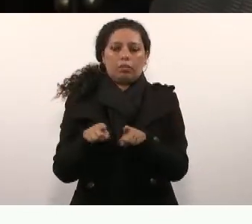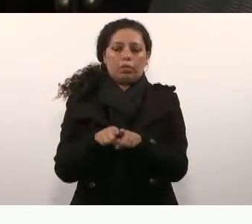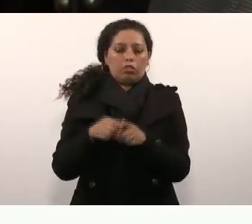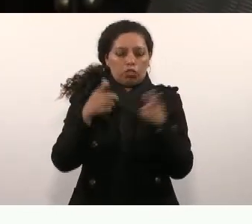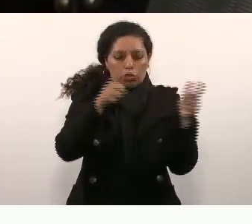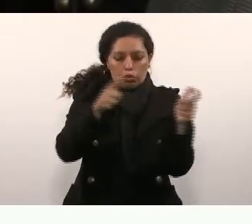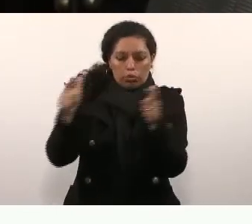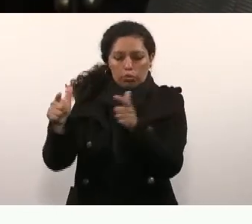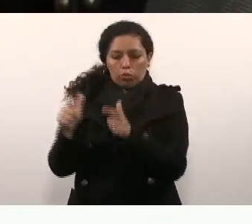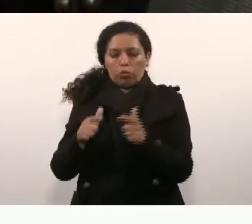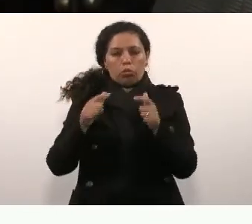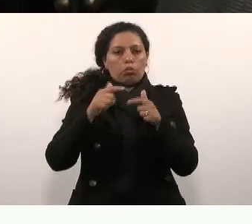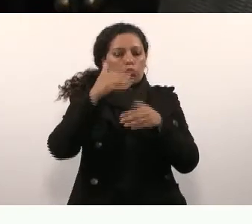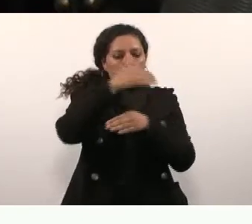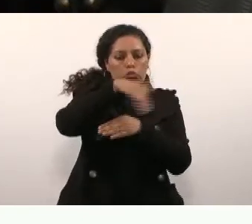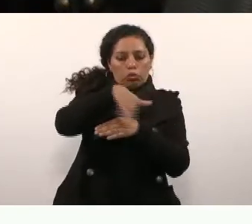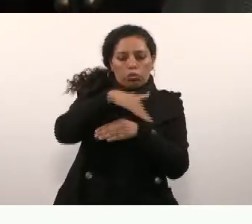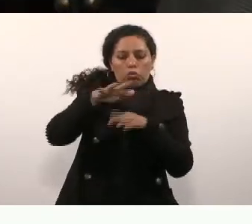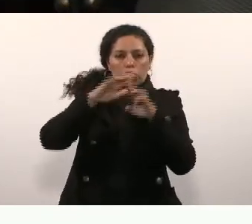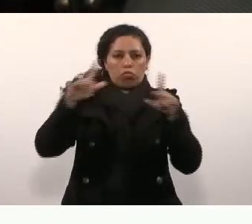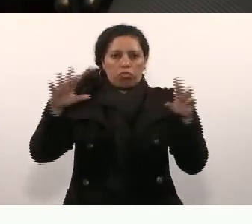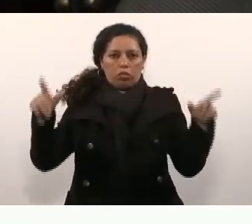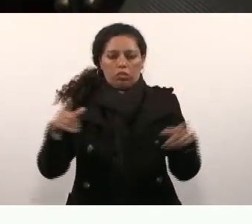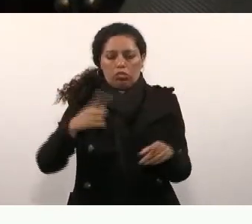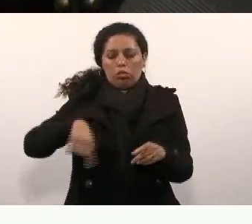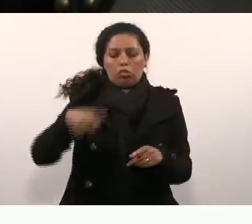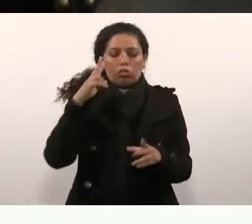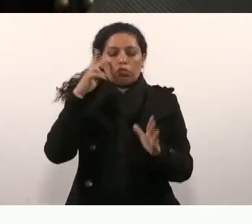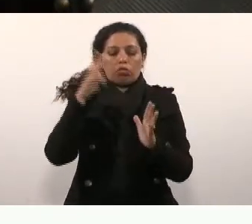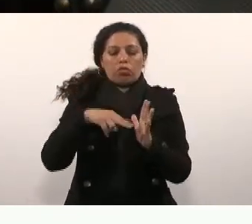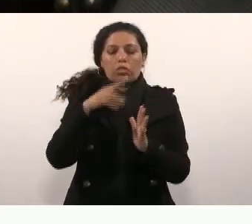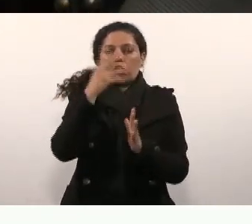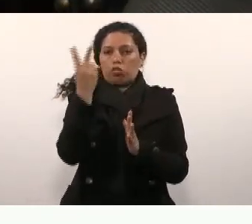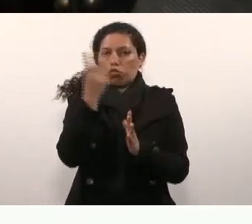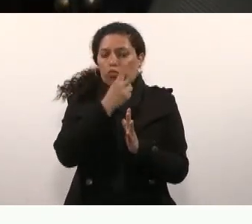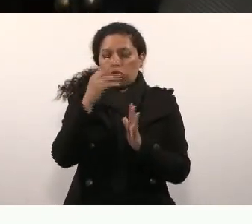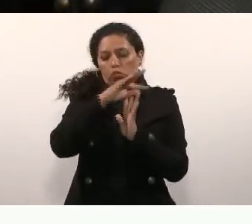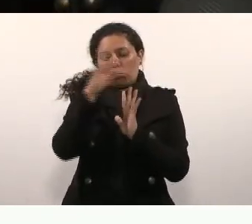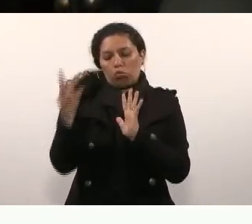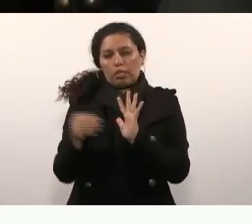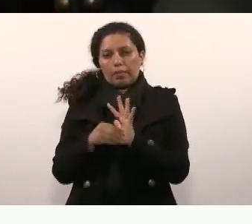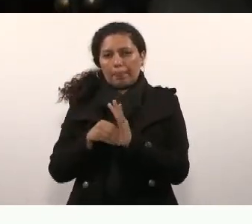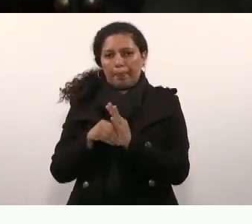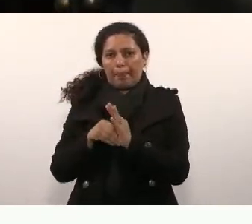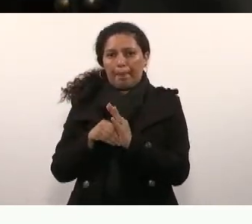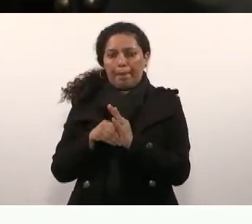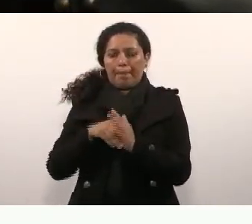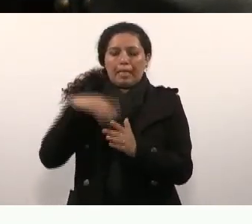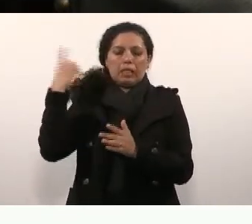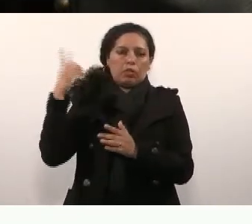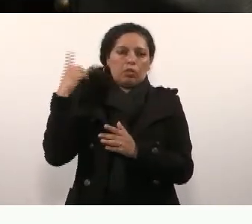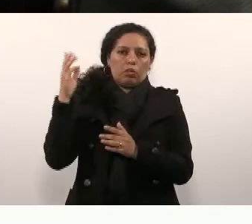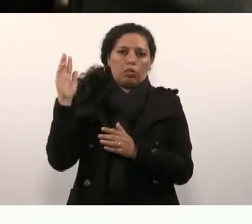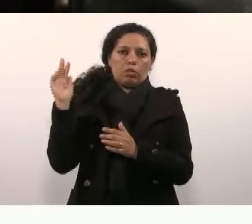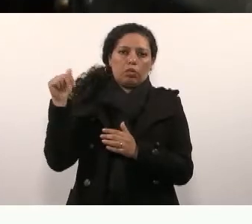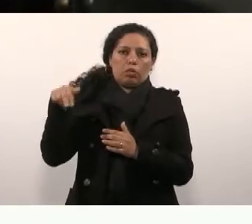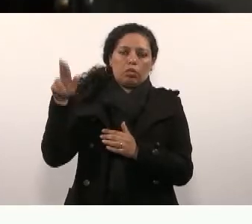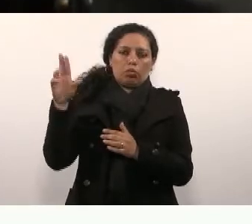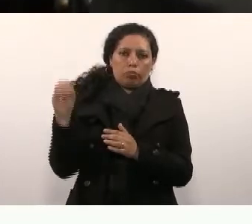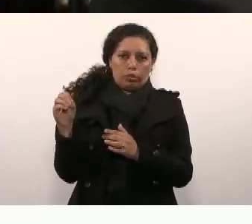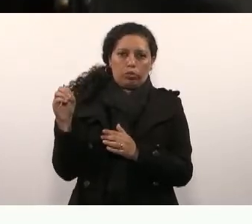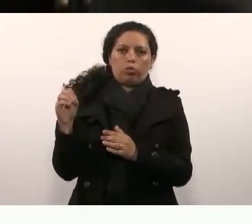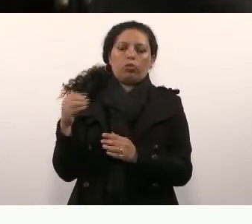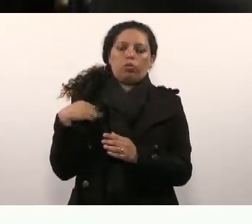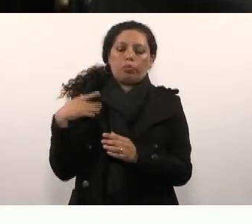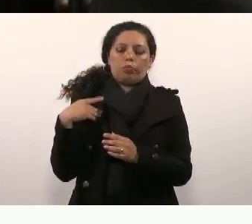públicas. E o que a gente está em análise são as duas emendas, como o deputado Valdec colocou, do deputado Bruno Dauari. E